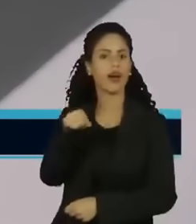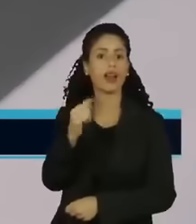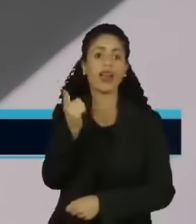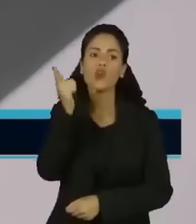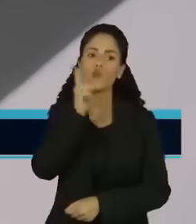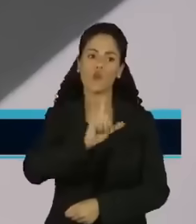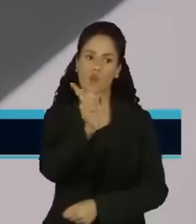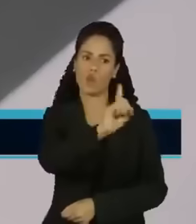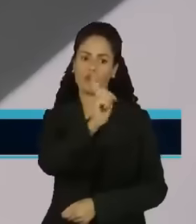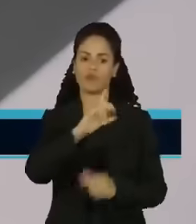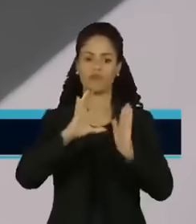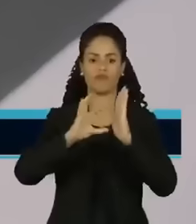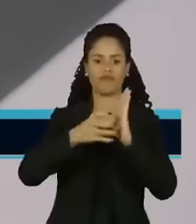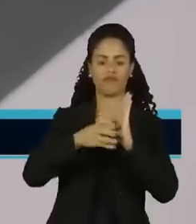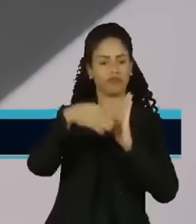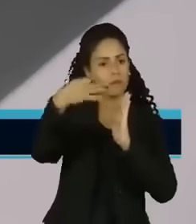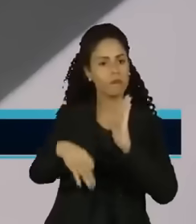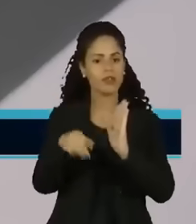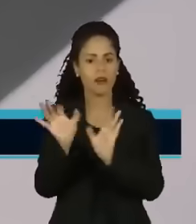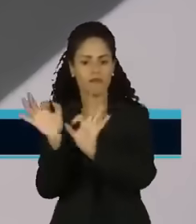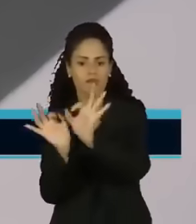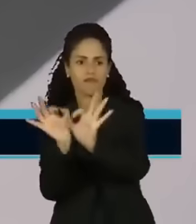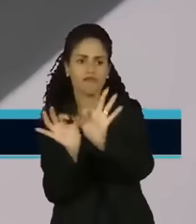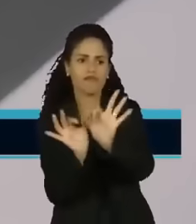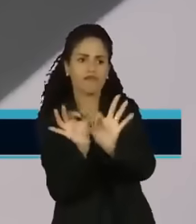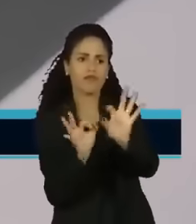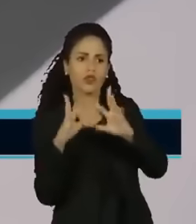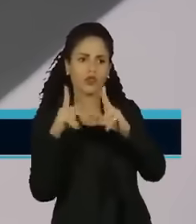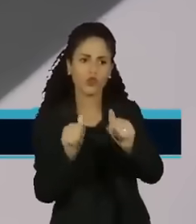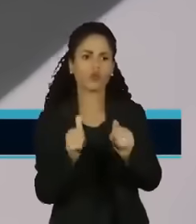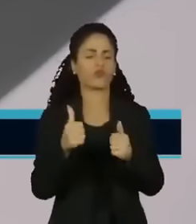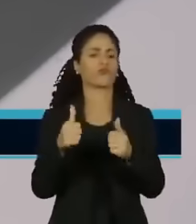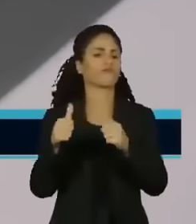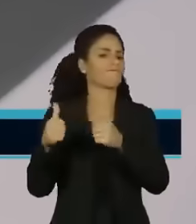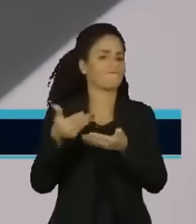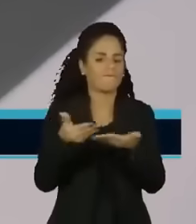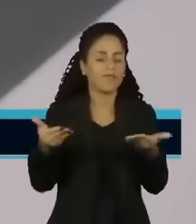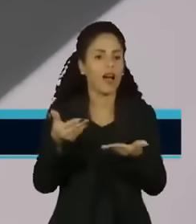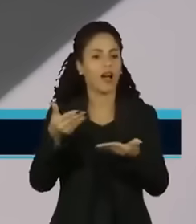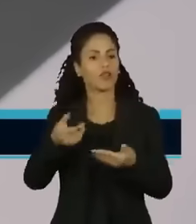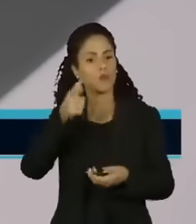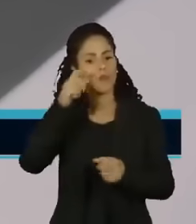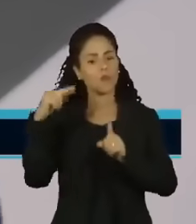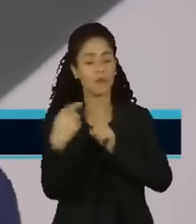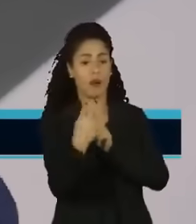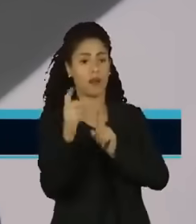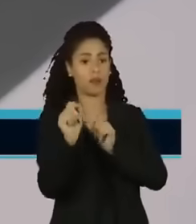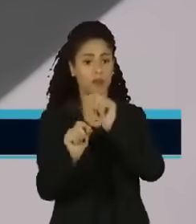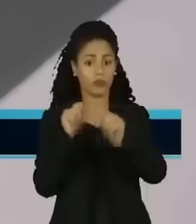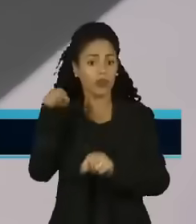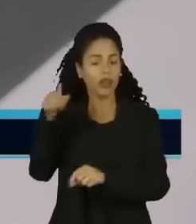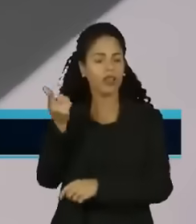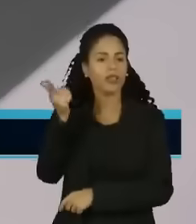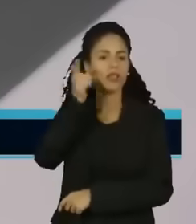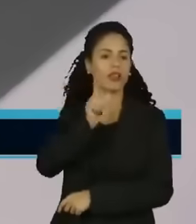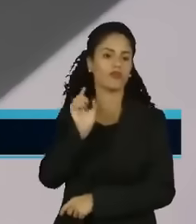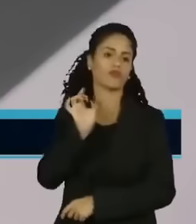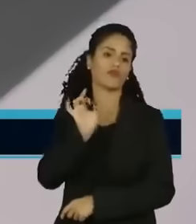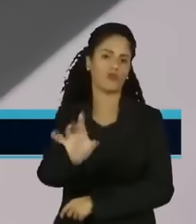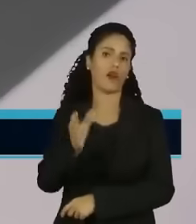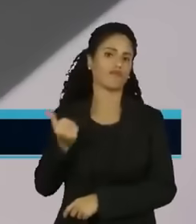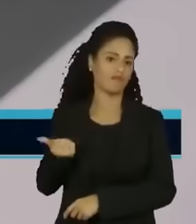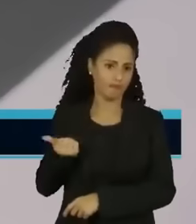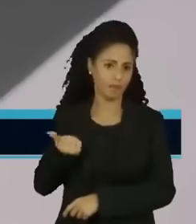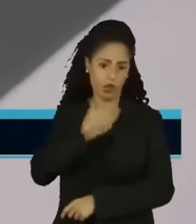construir um partido político, organizações de massa, intelectuais orgânicos e uma visão de mundo, dentro do que se considera classicamente, por exemplo,